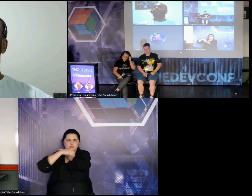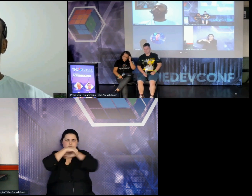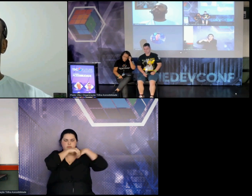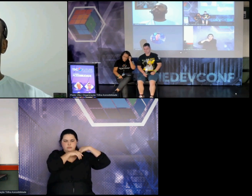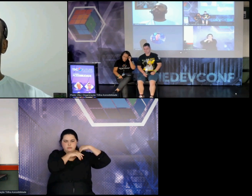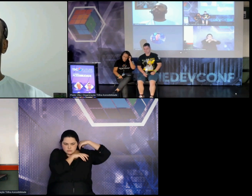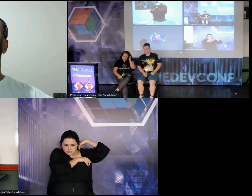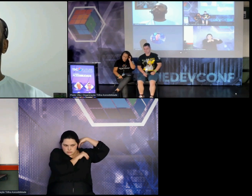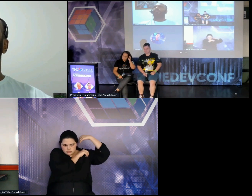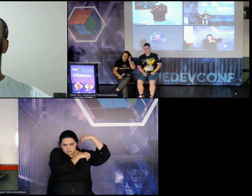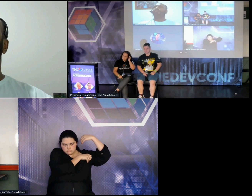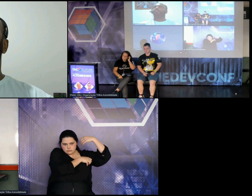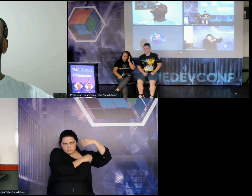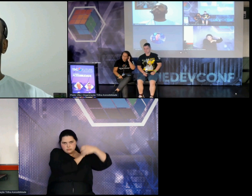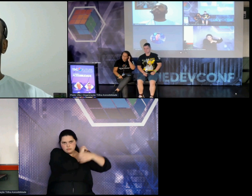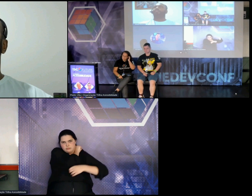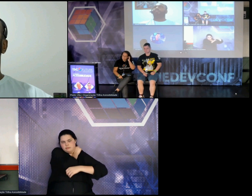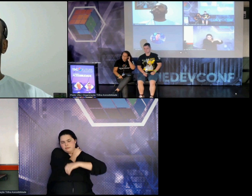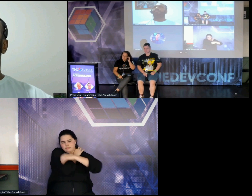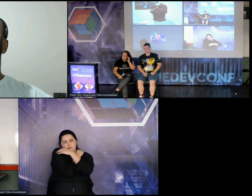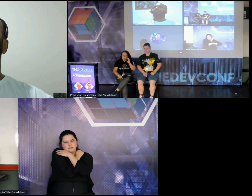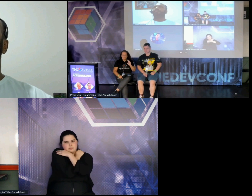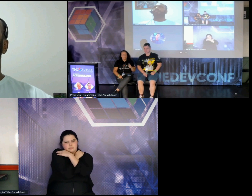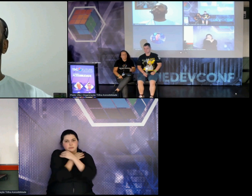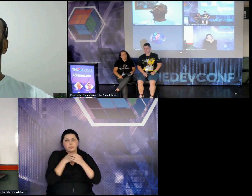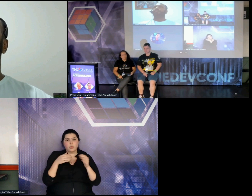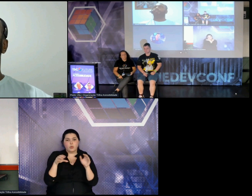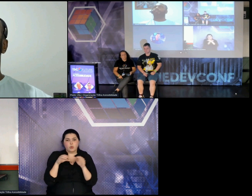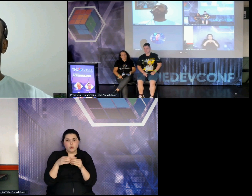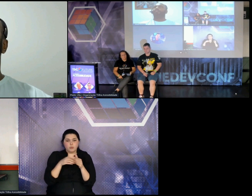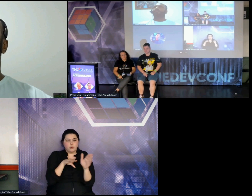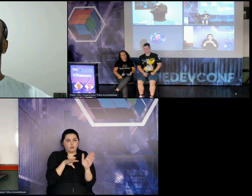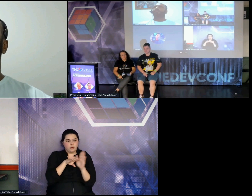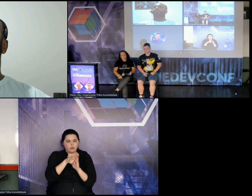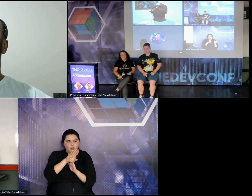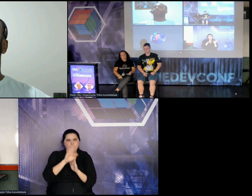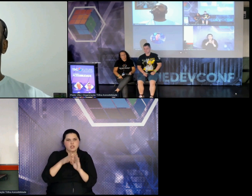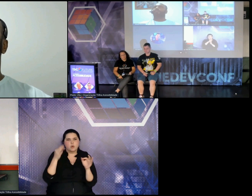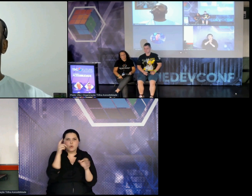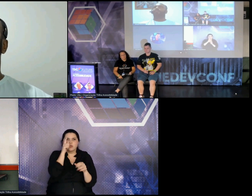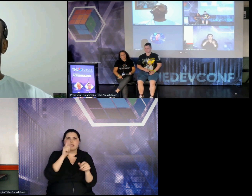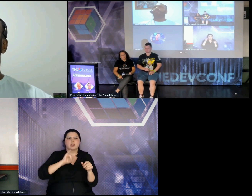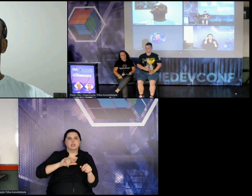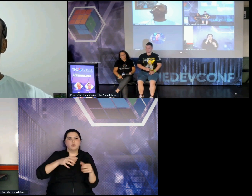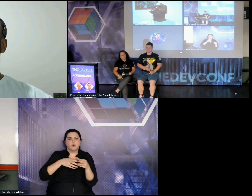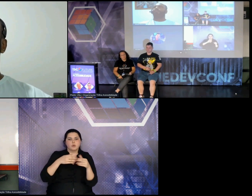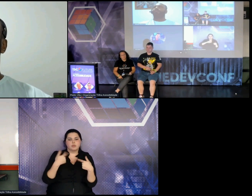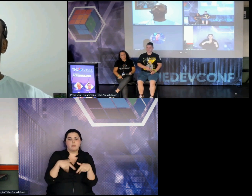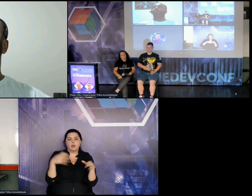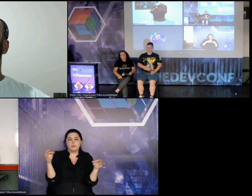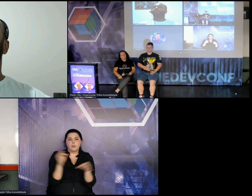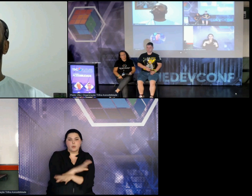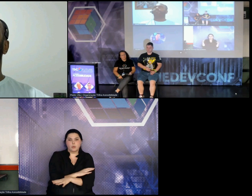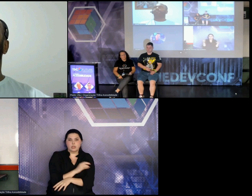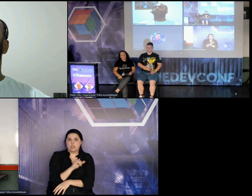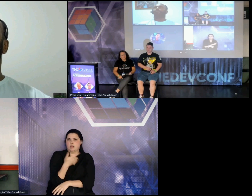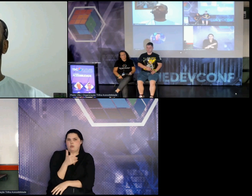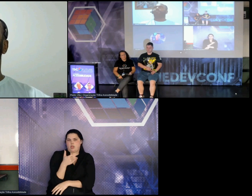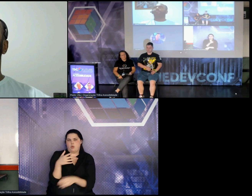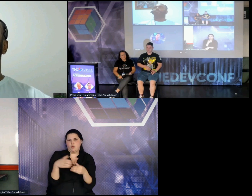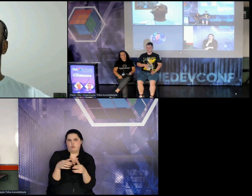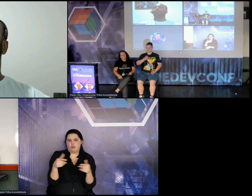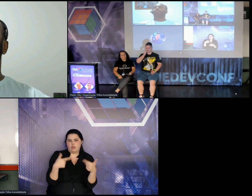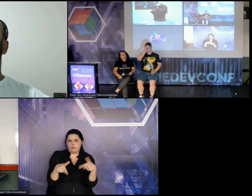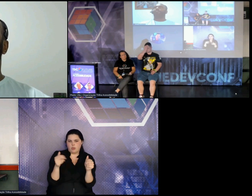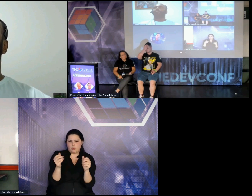a gente consegue a partir do momento que a gente já tem um time montado. Mas quando a gente não tem um time montado,